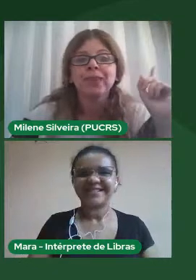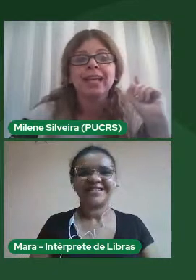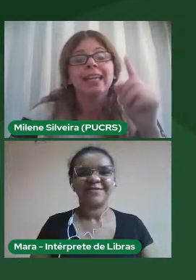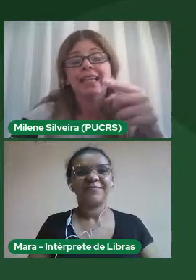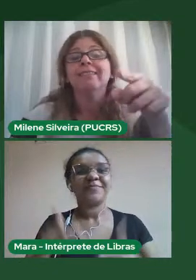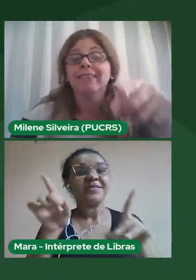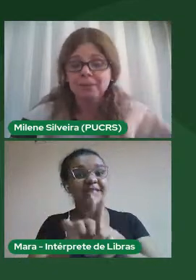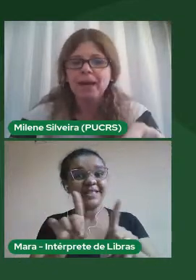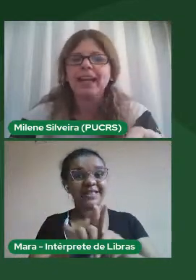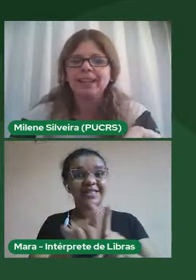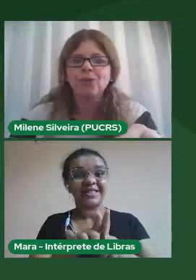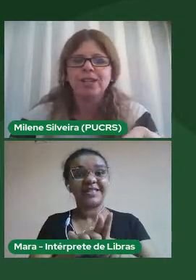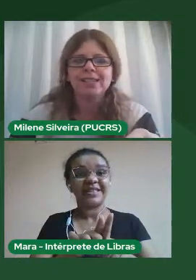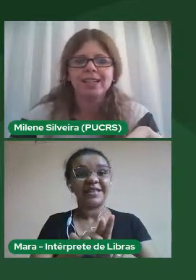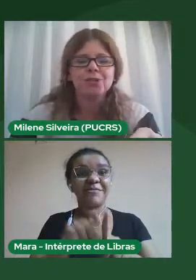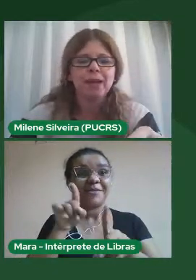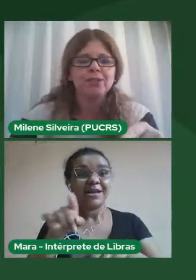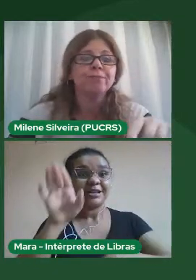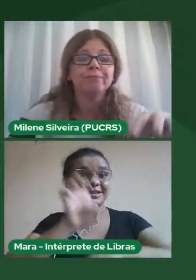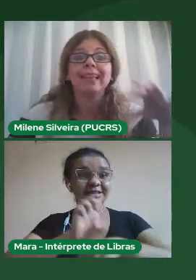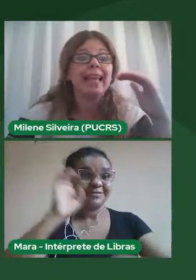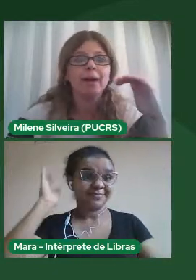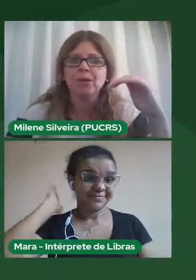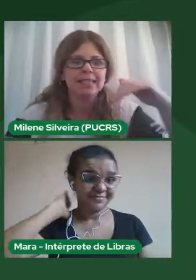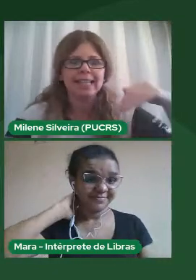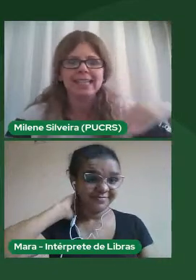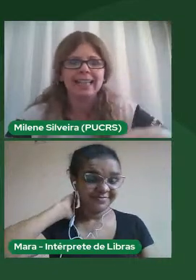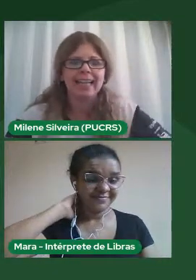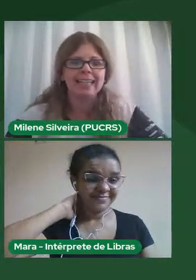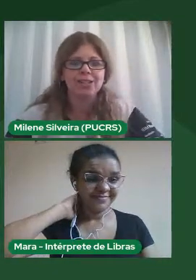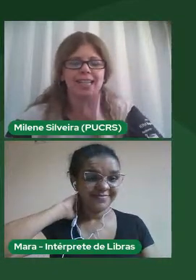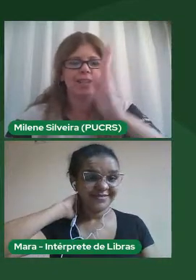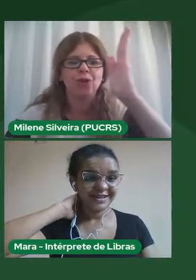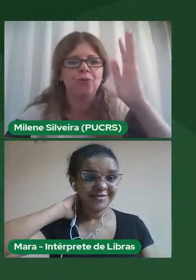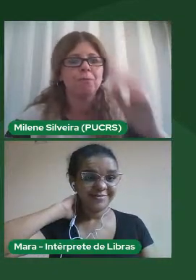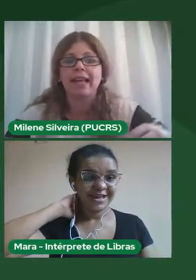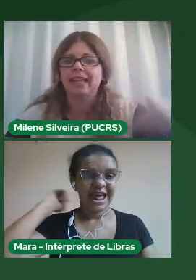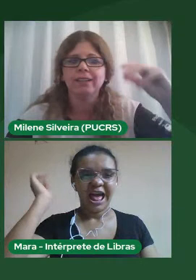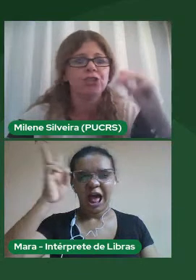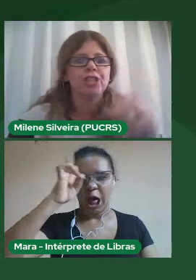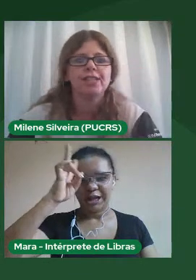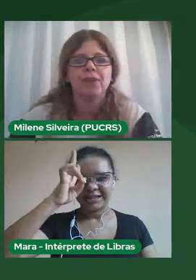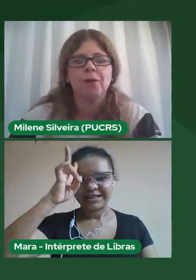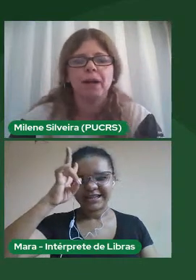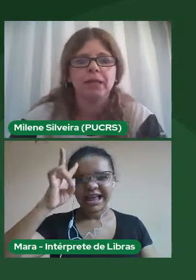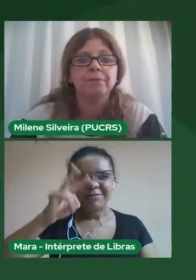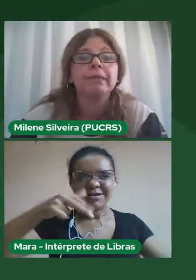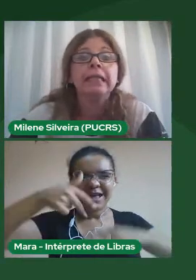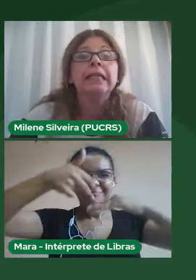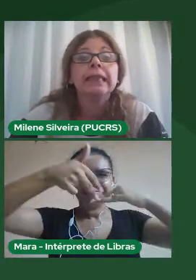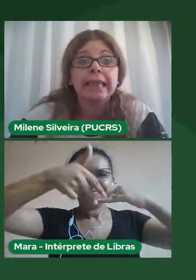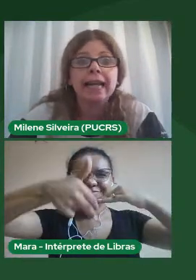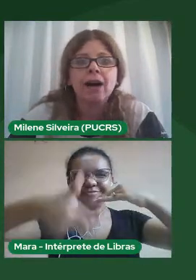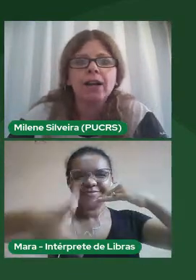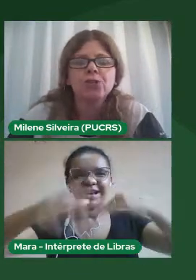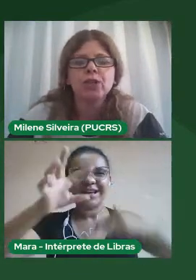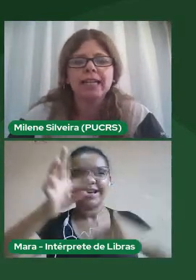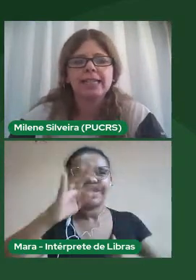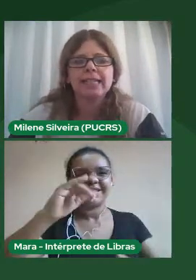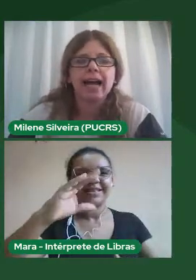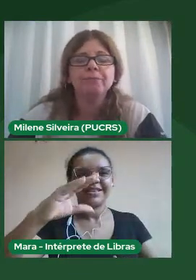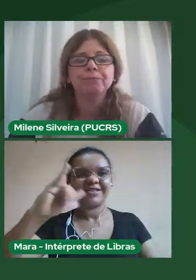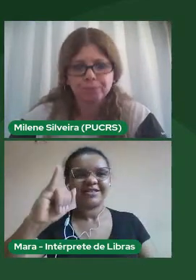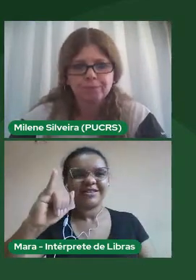agora. E em Belém, coincidentemente, lembro assim, na escadaria de sair do Coffee Break, Tice veio para mim. Tá na hora